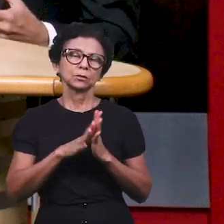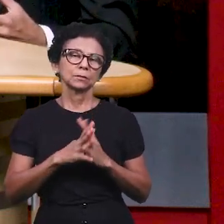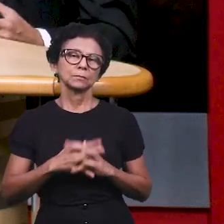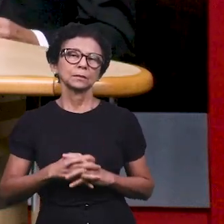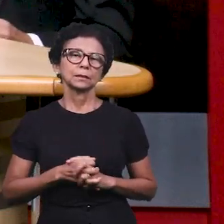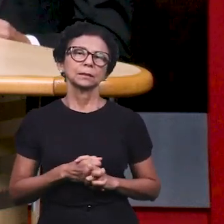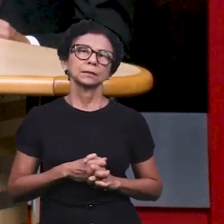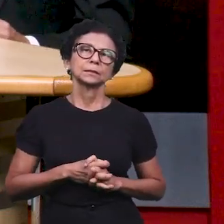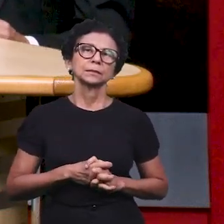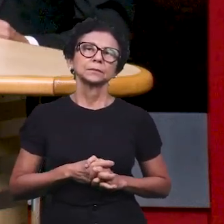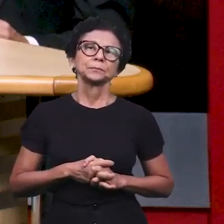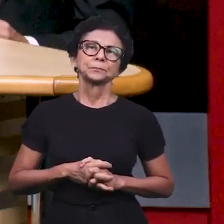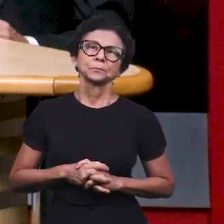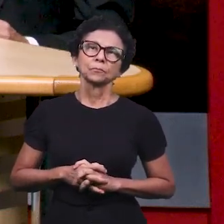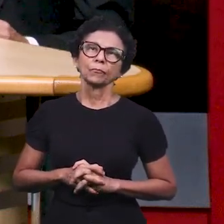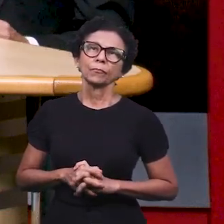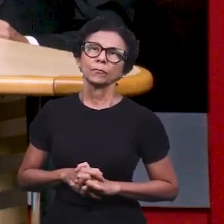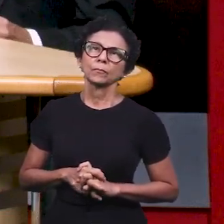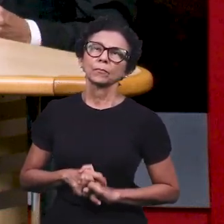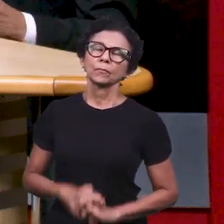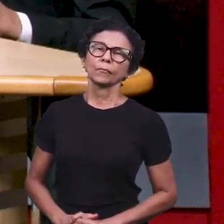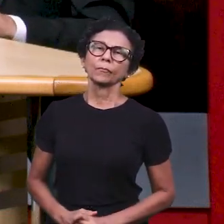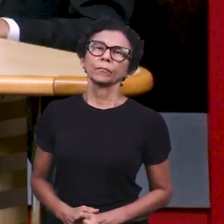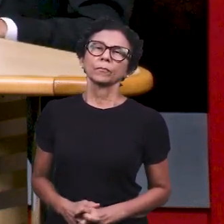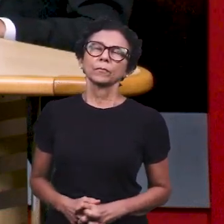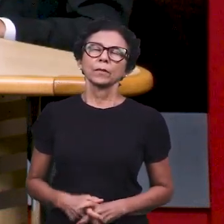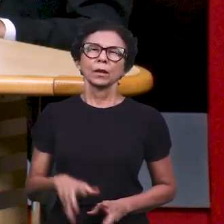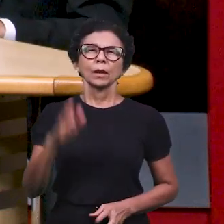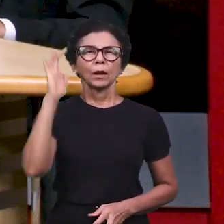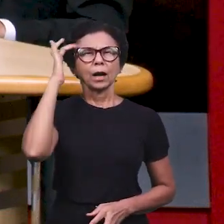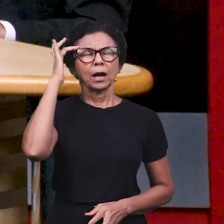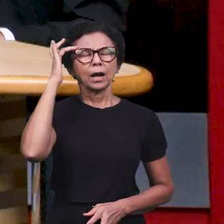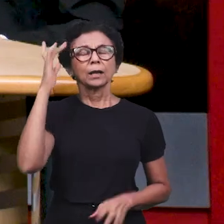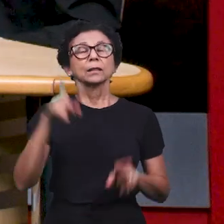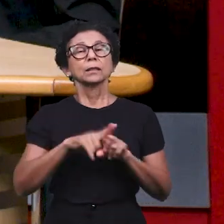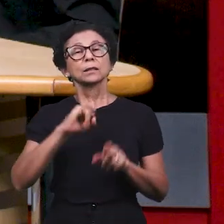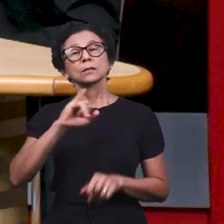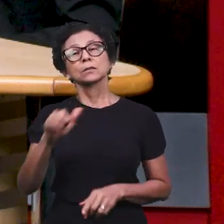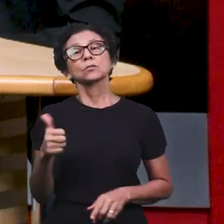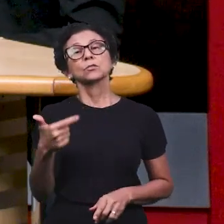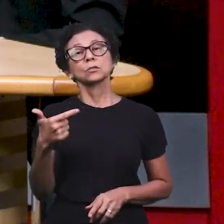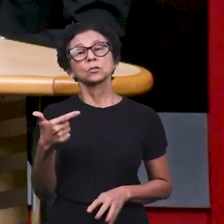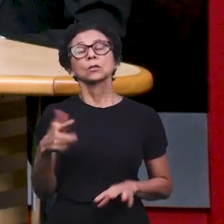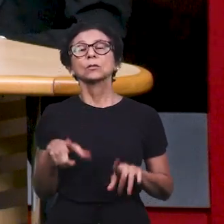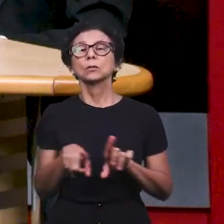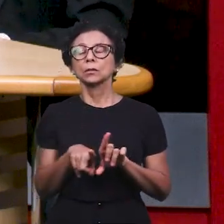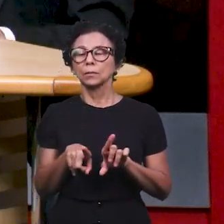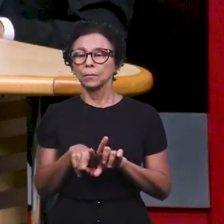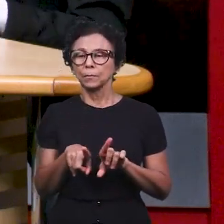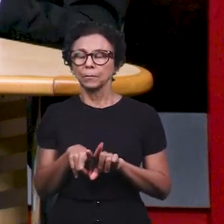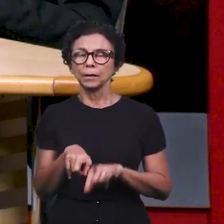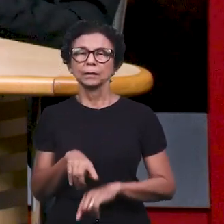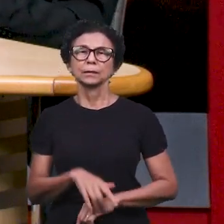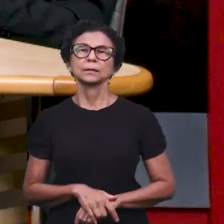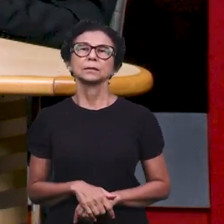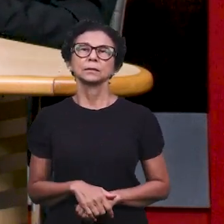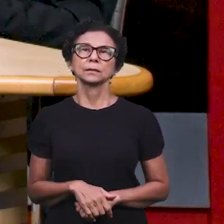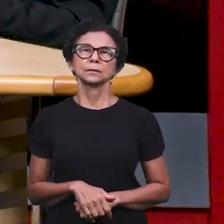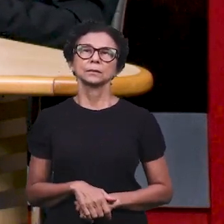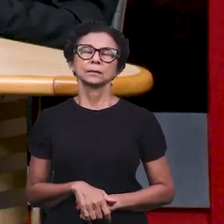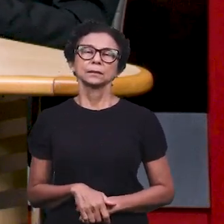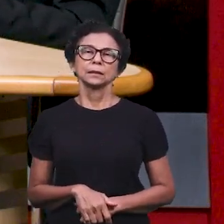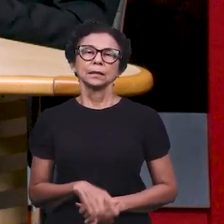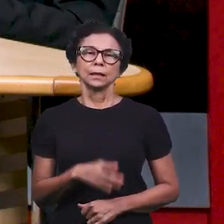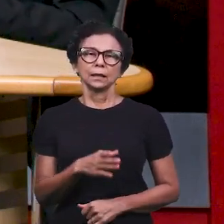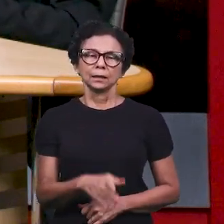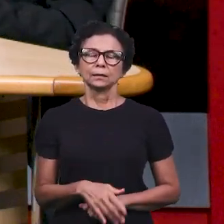assim... querido, né? Dos irmãos. E o pai... Agora, eu acho que Jacó também fica como exemplo. Jacó. Ele deixou José